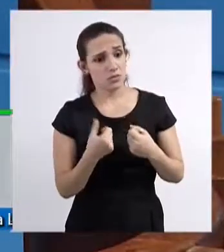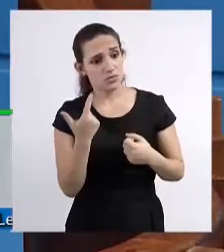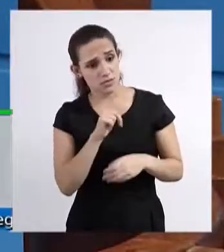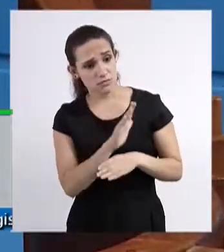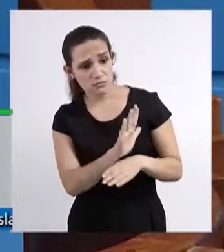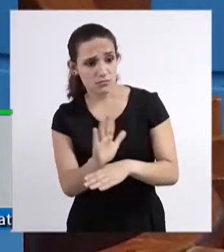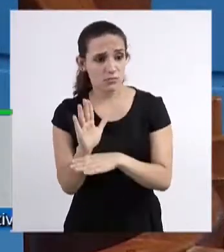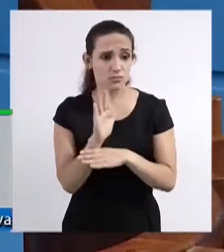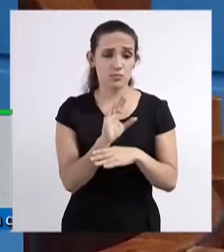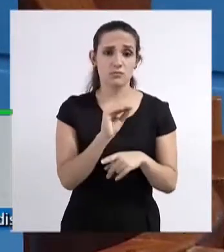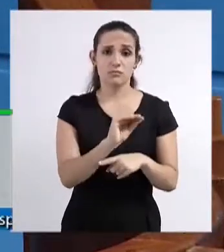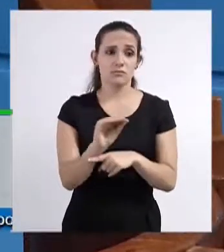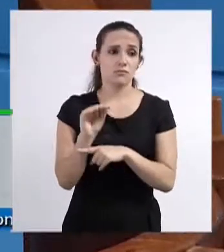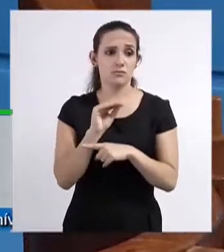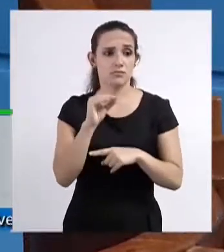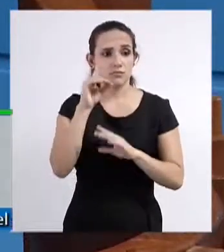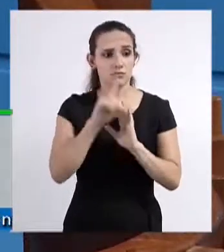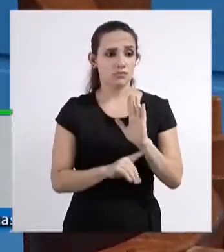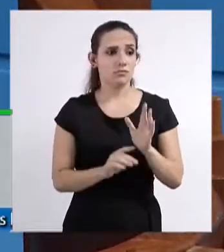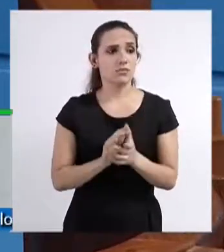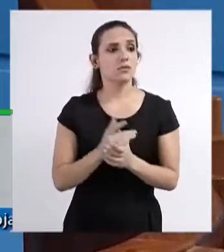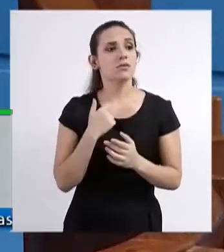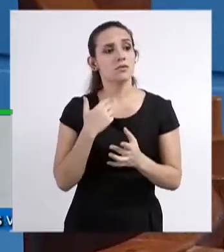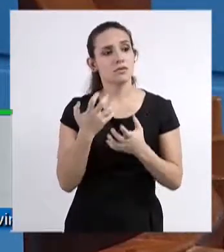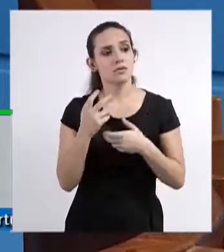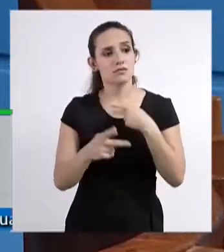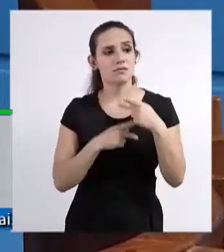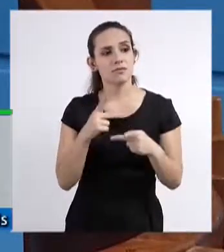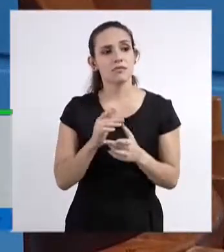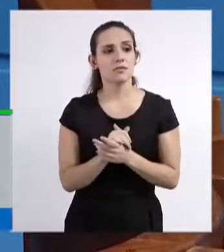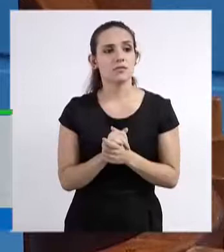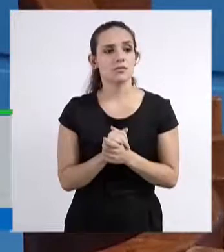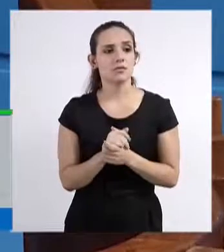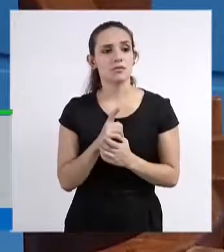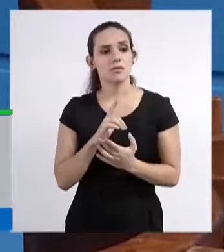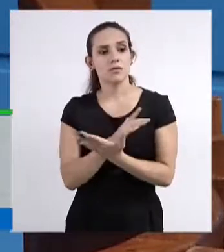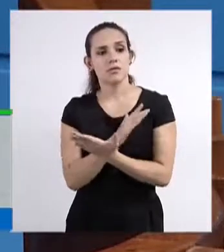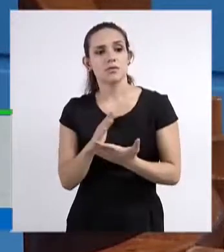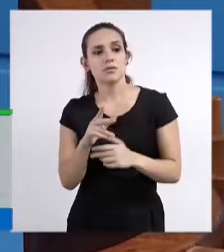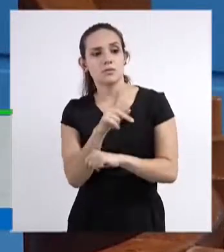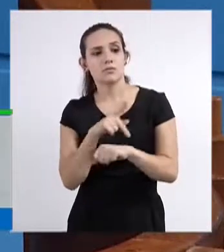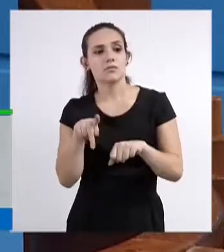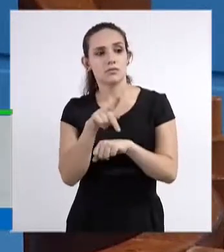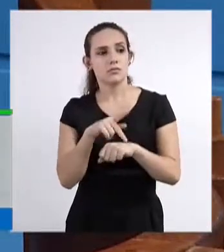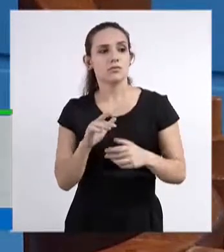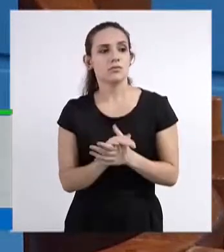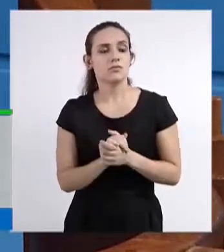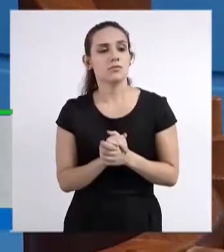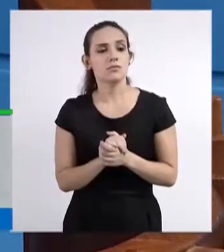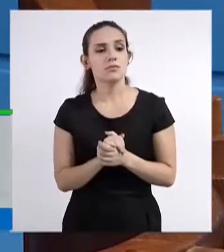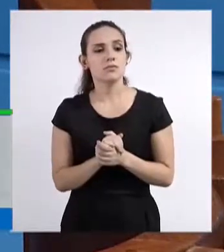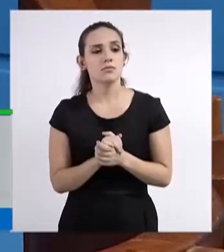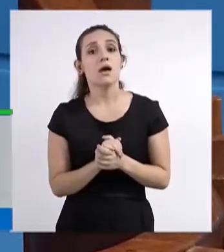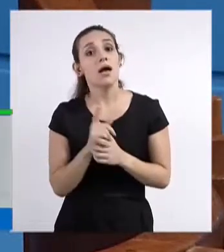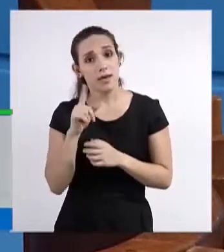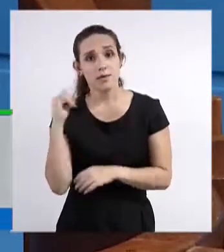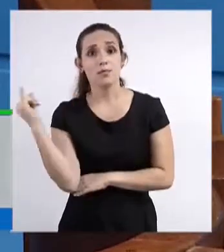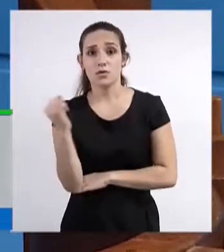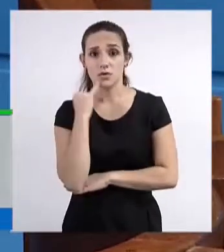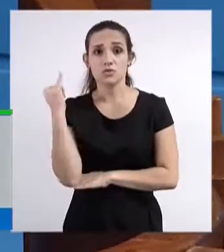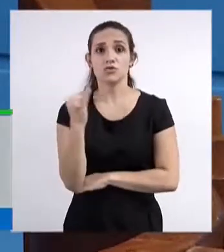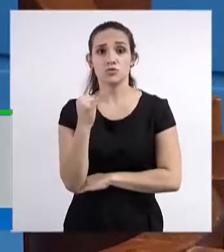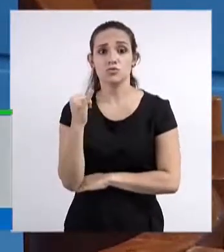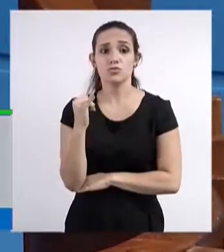E só para complementar e dizer que em alguns países foi dada tanta importância,